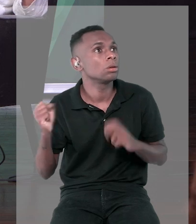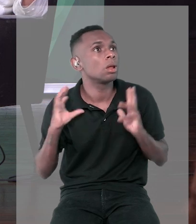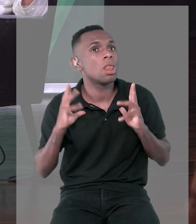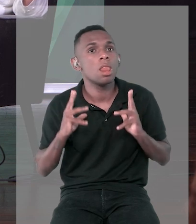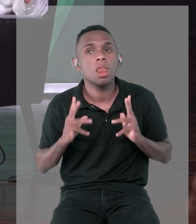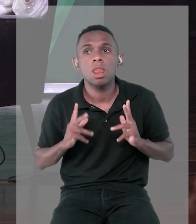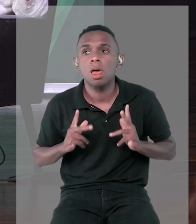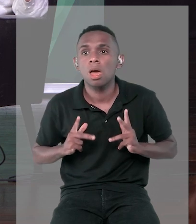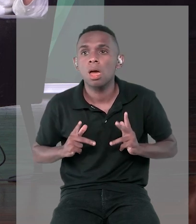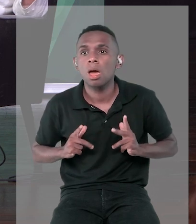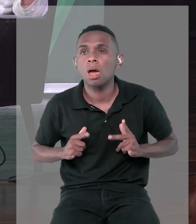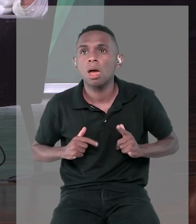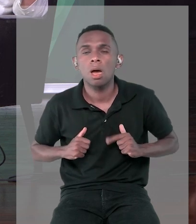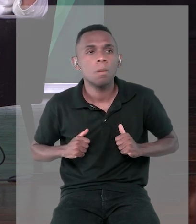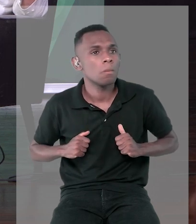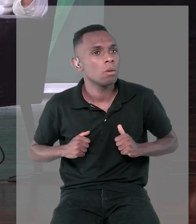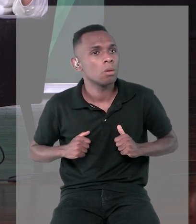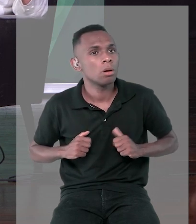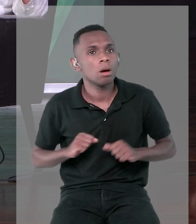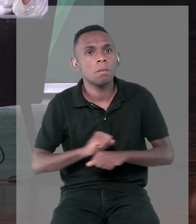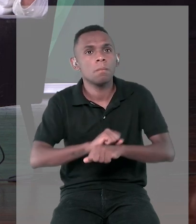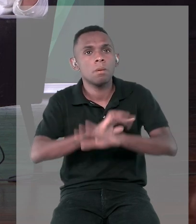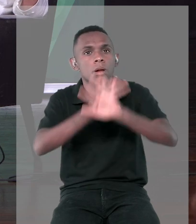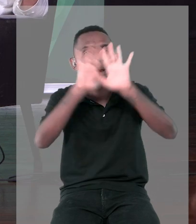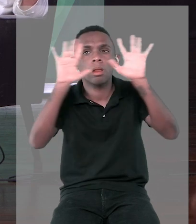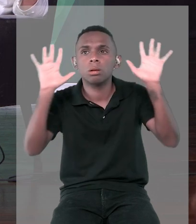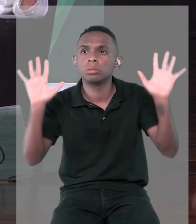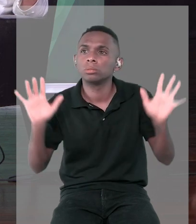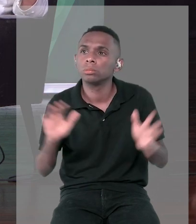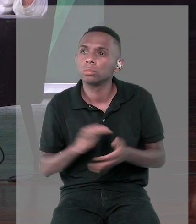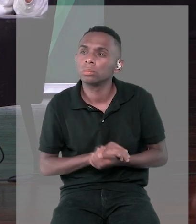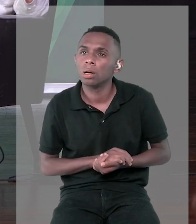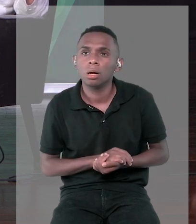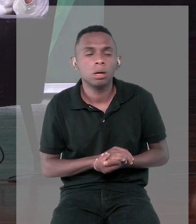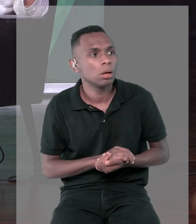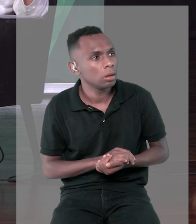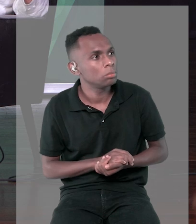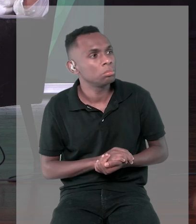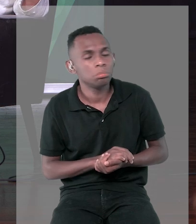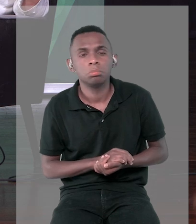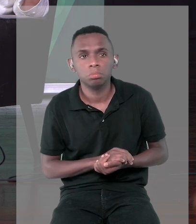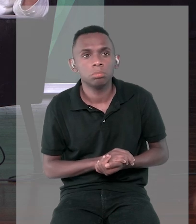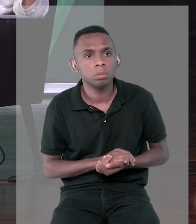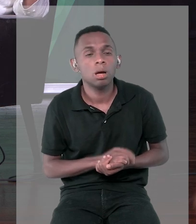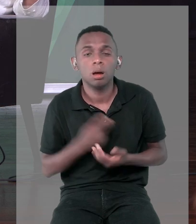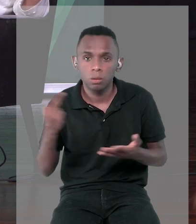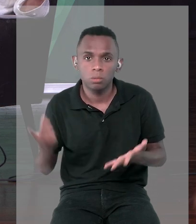mais limpo, é o mais nítido, é o mais iluminado. E é ali, então, que a